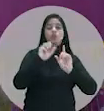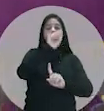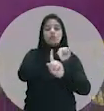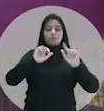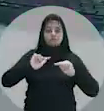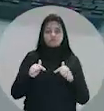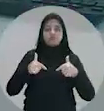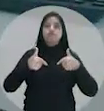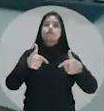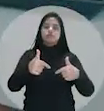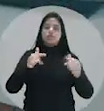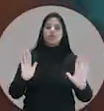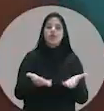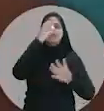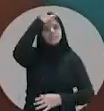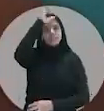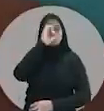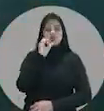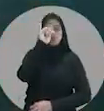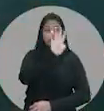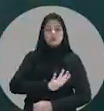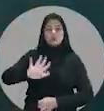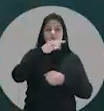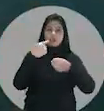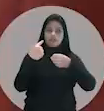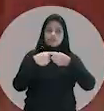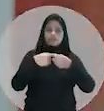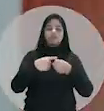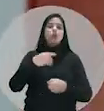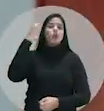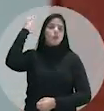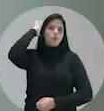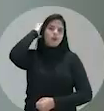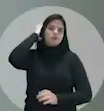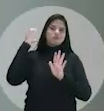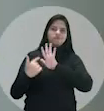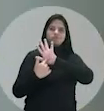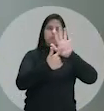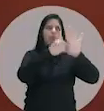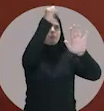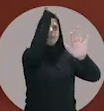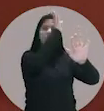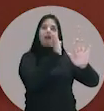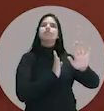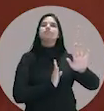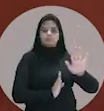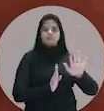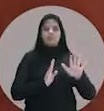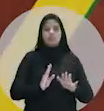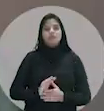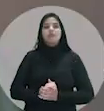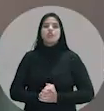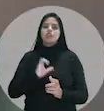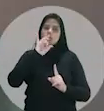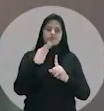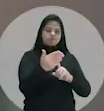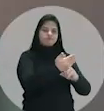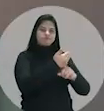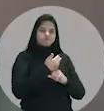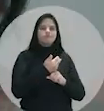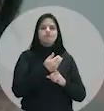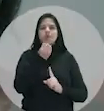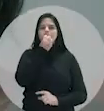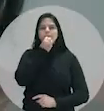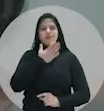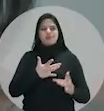social mulheres em ação que promove a cidadania em toda a cidade é Cuiabá dando exemplo que o país ao fato de você tá sendo